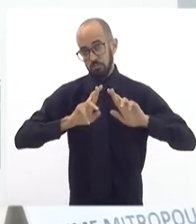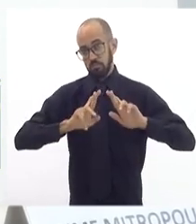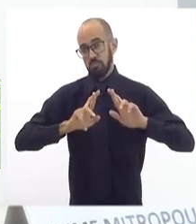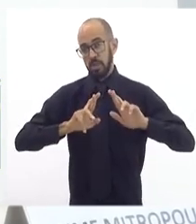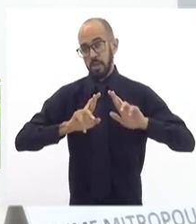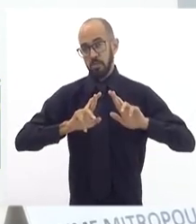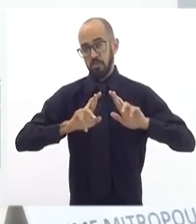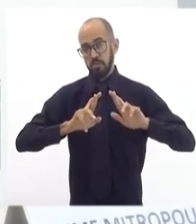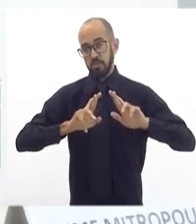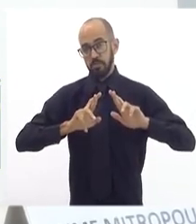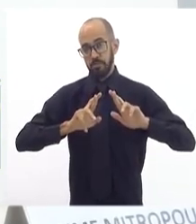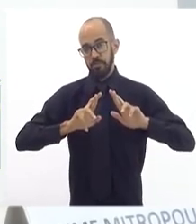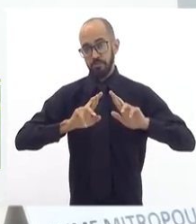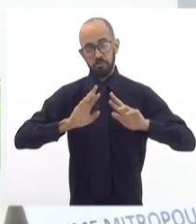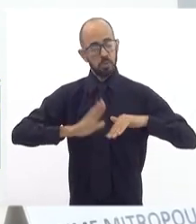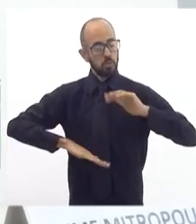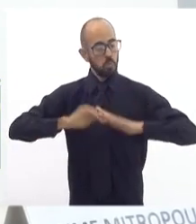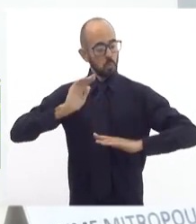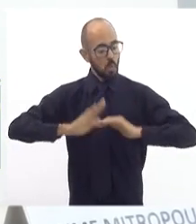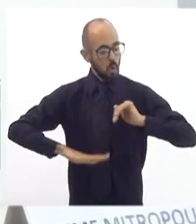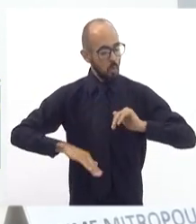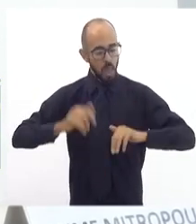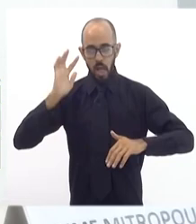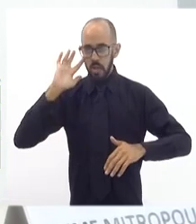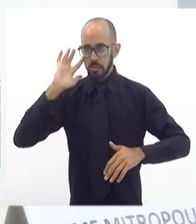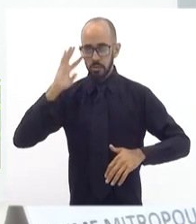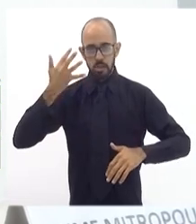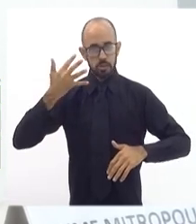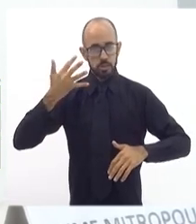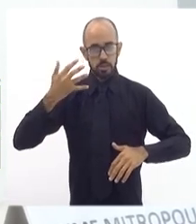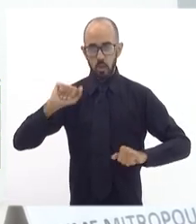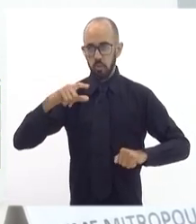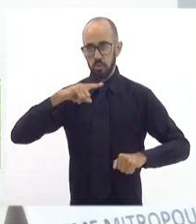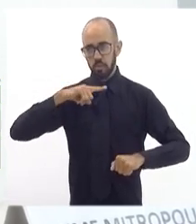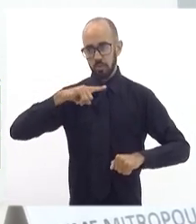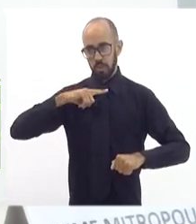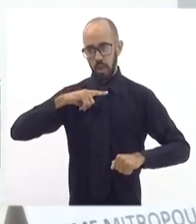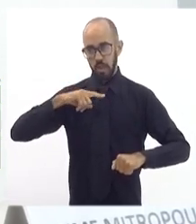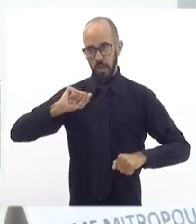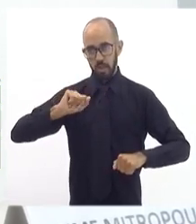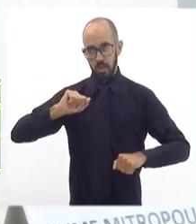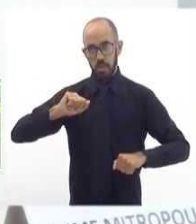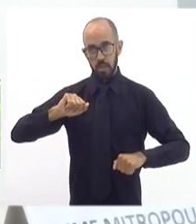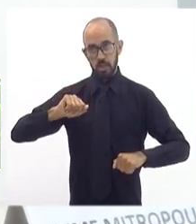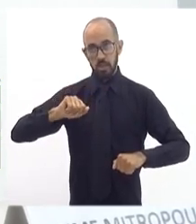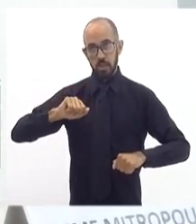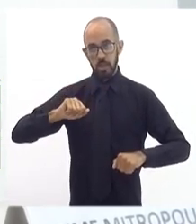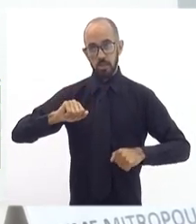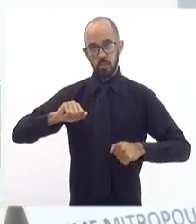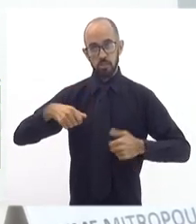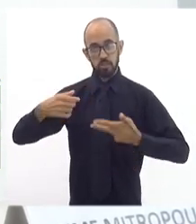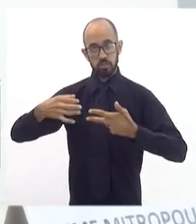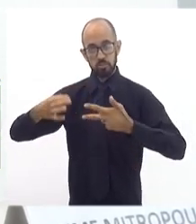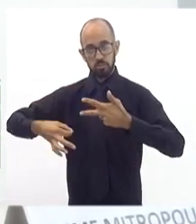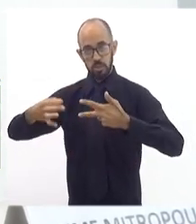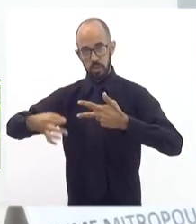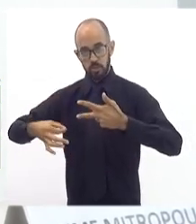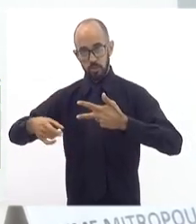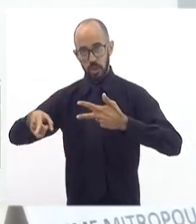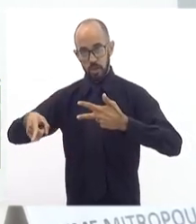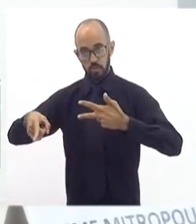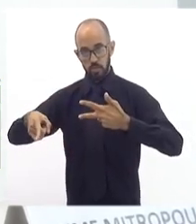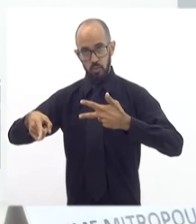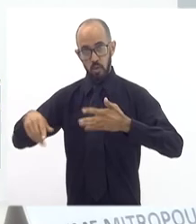que independentemente da decisão que venha a ser tomada na Esfera judicial o